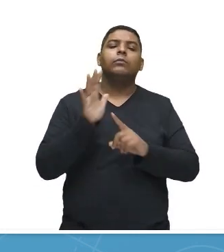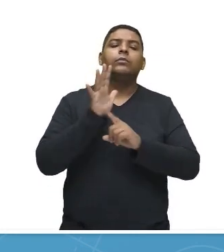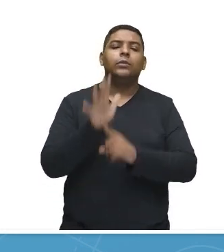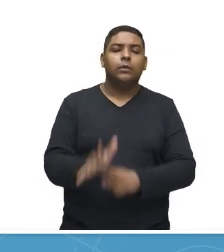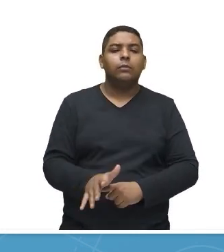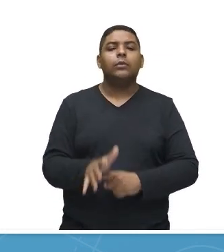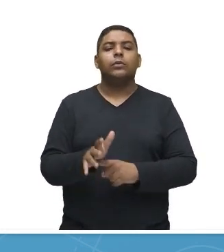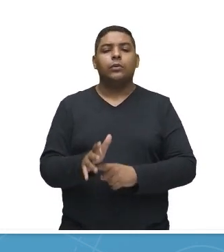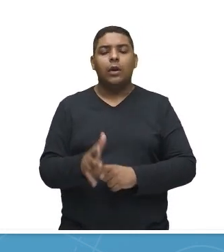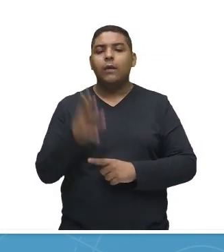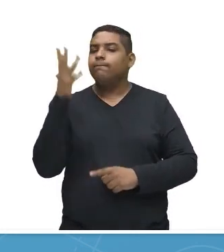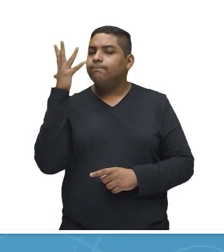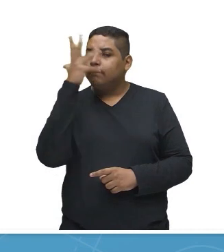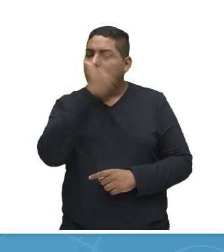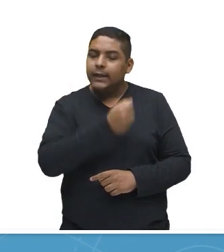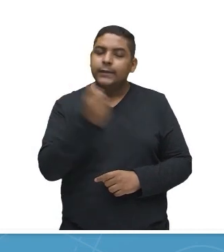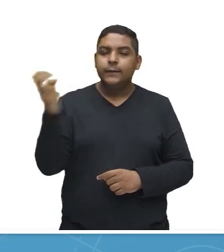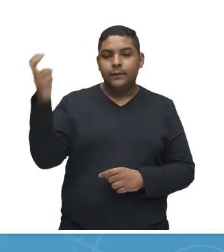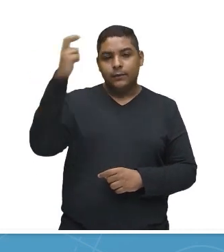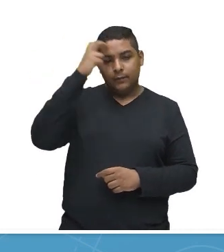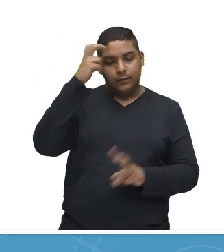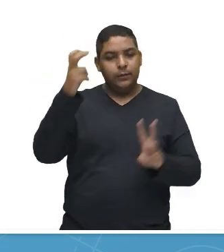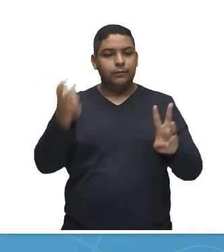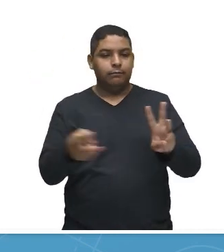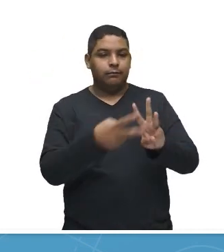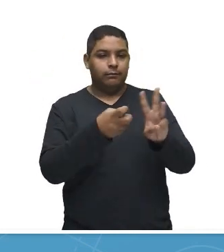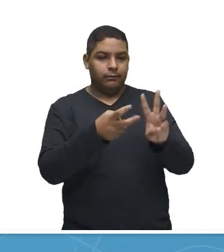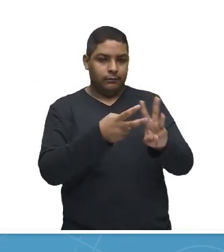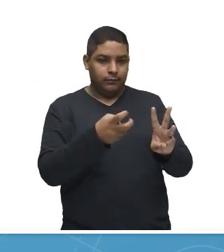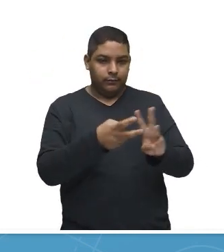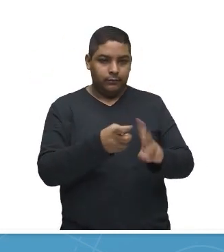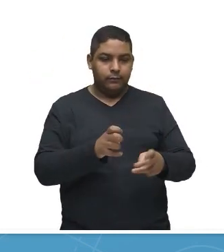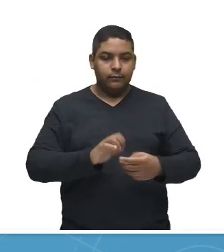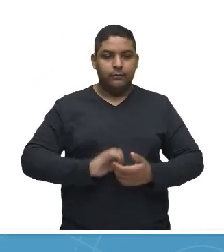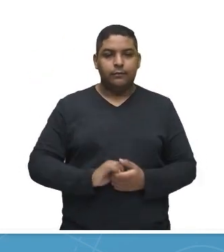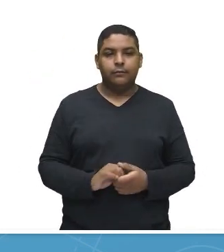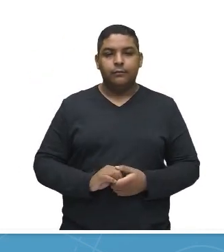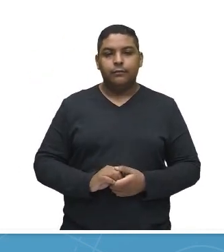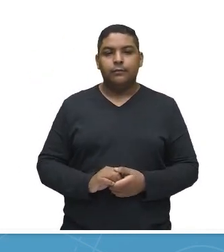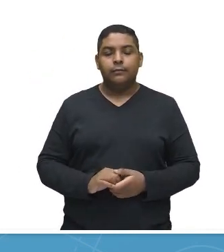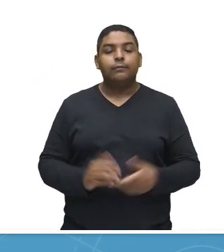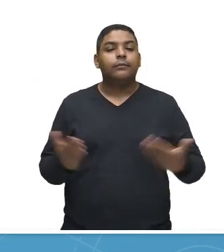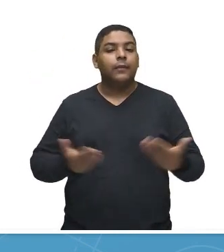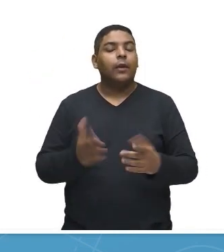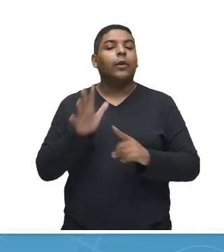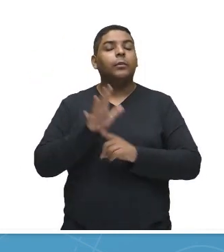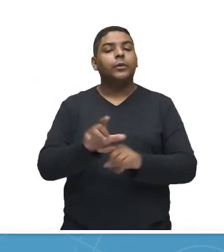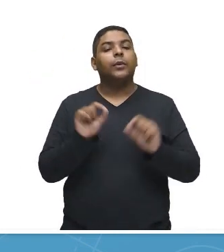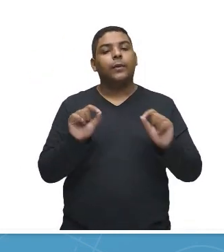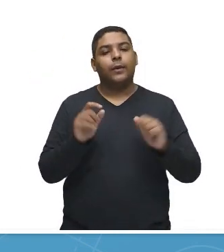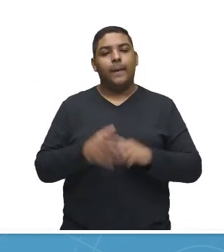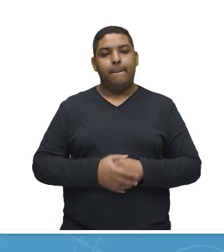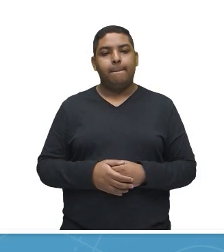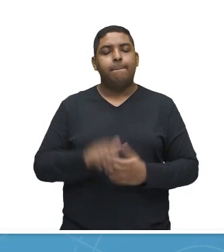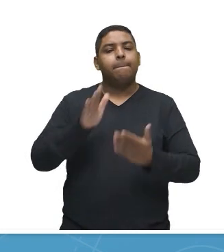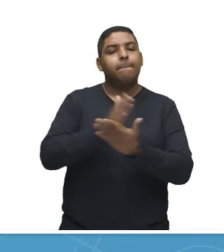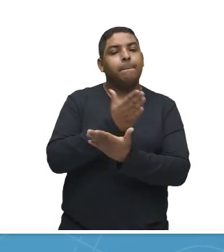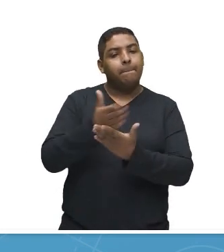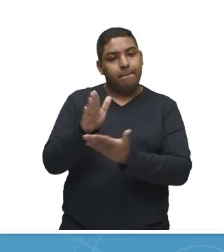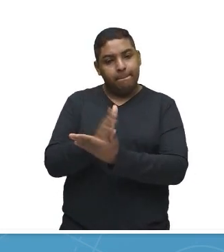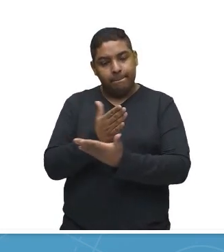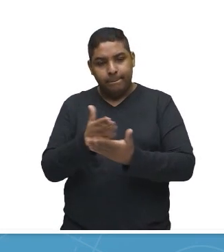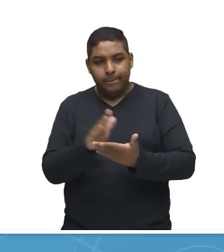Demonstrando a beleza da cultura indígena. Agora eu quero mostrar para vocês alguns instrumentos